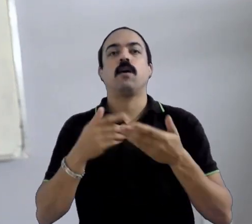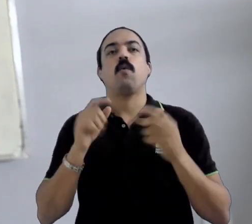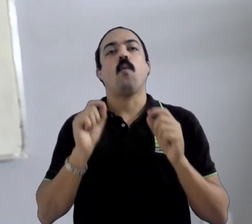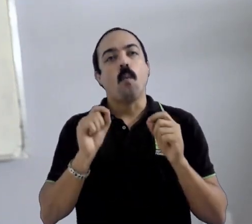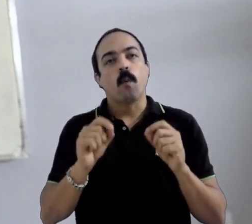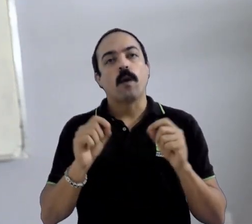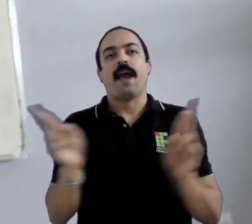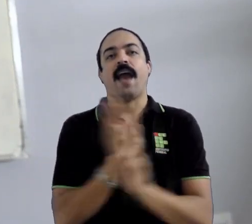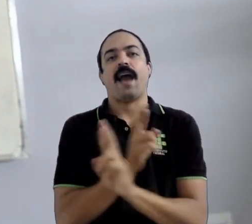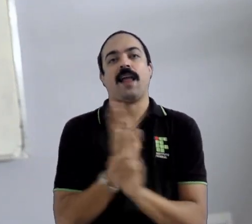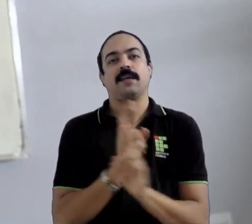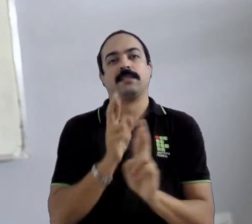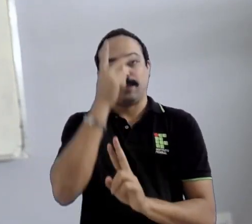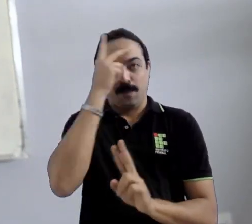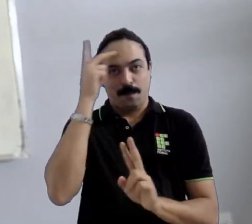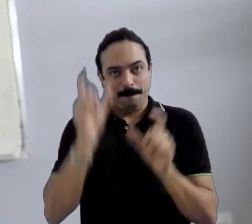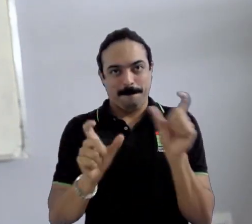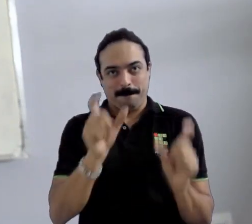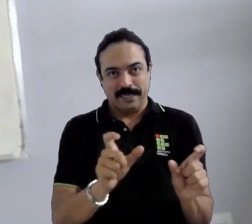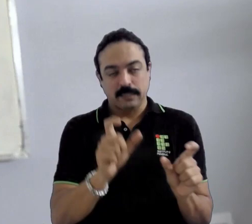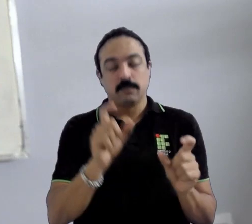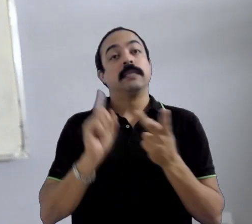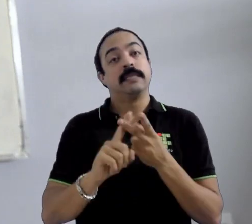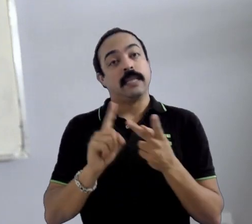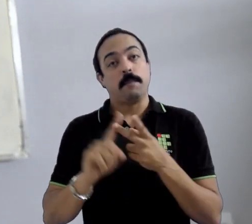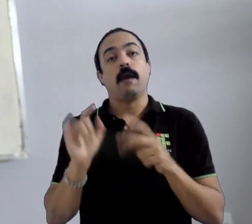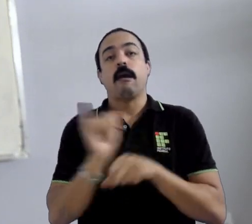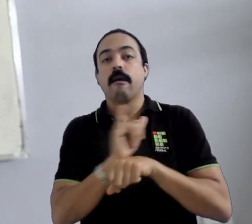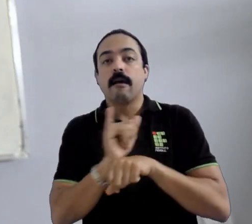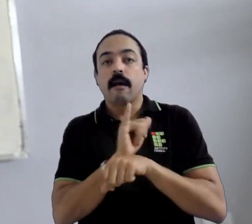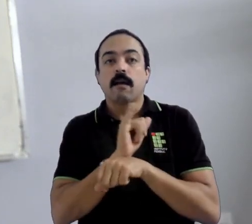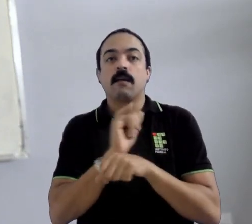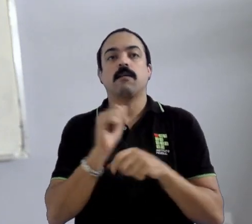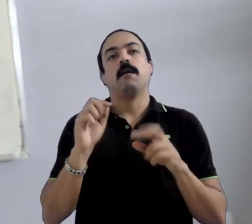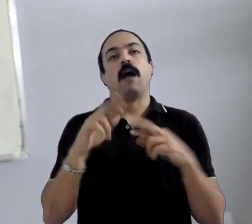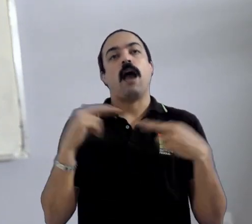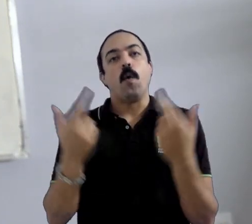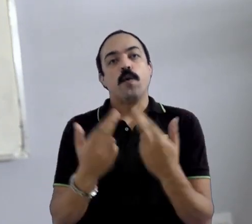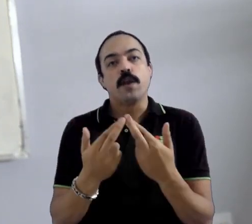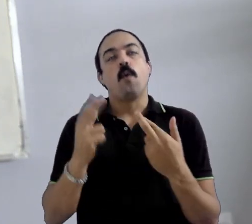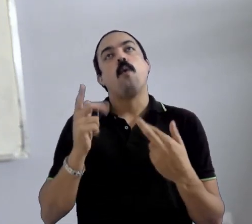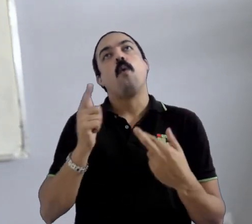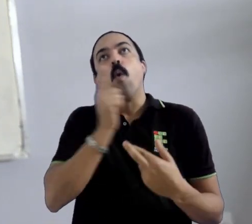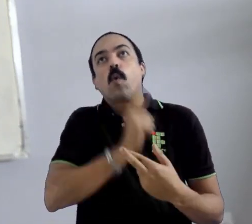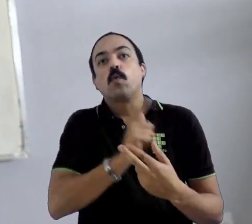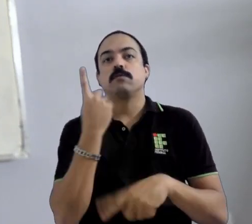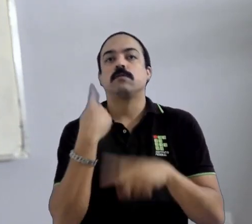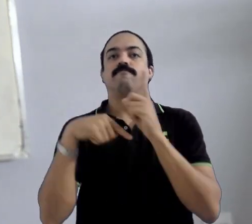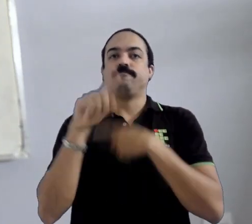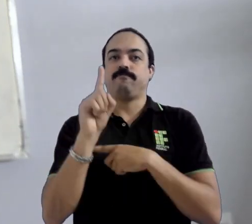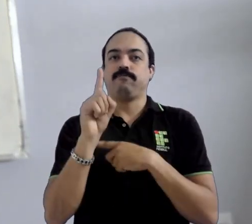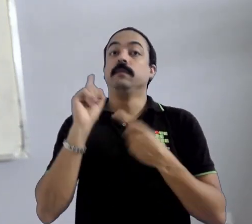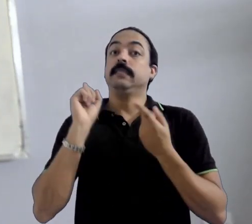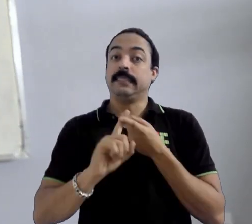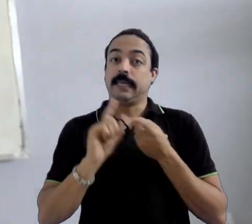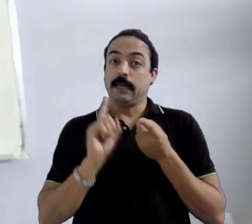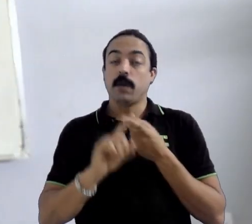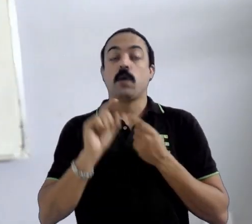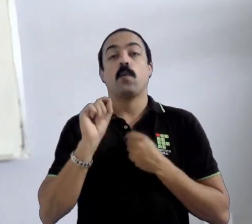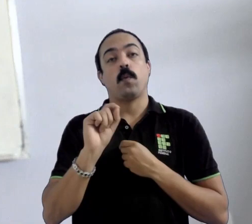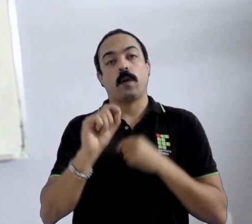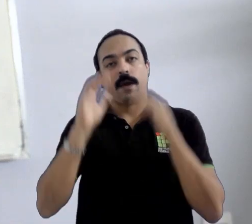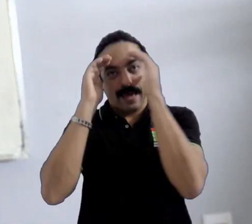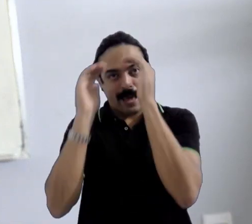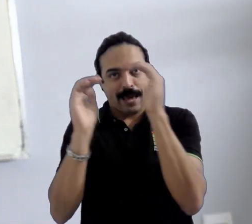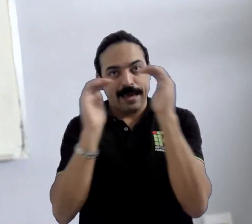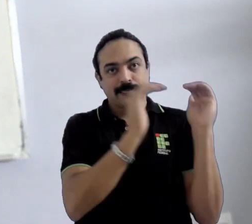Eu estou falando de mecanismos que tornem a reunião mais sustentável. Eu estou falando do respeito que deve acontecer